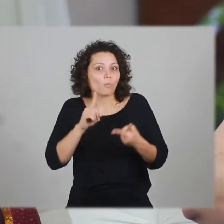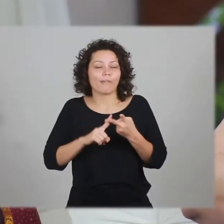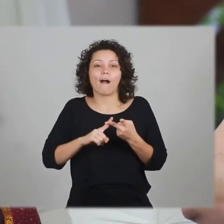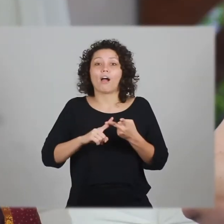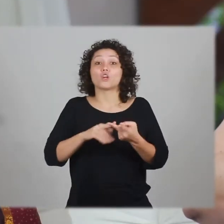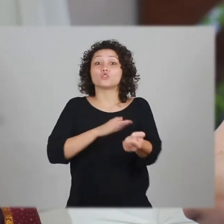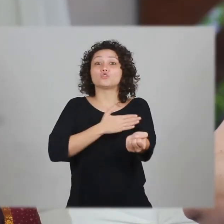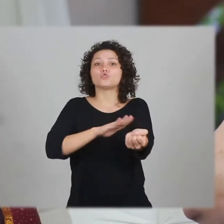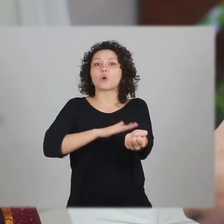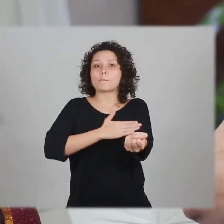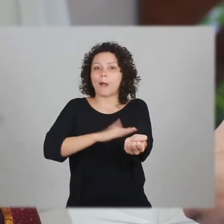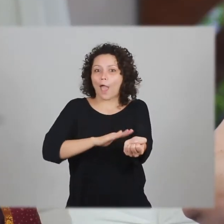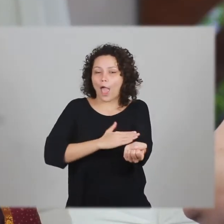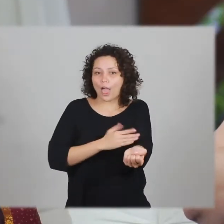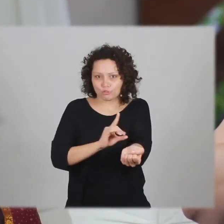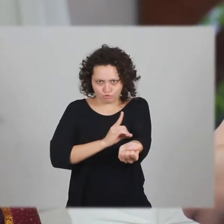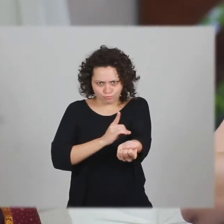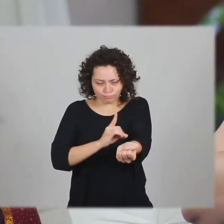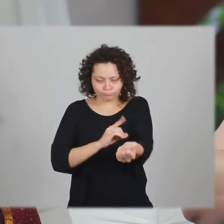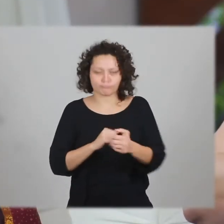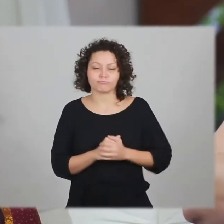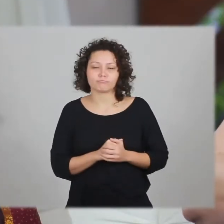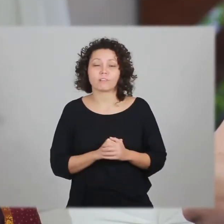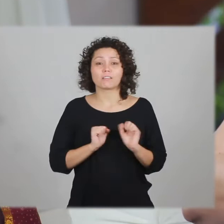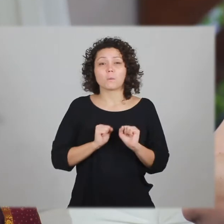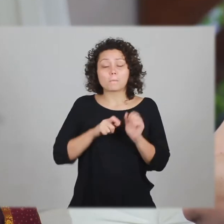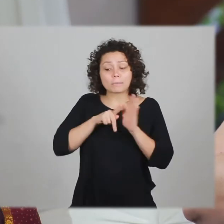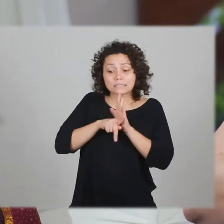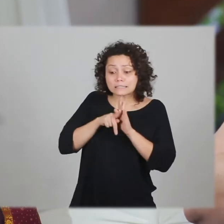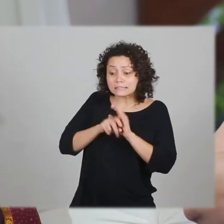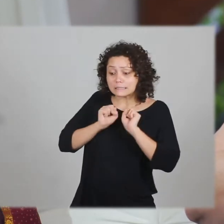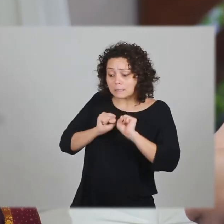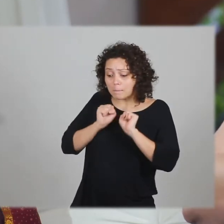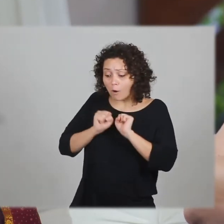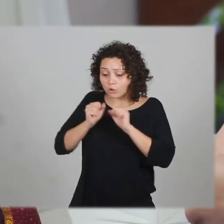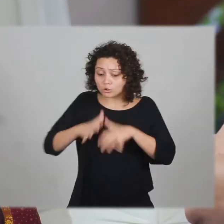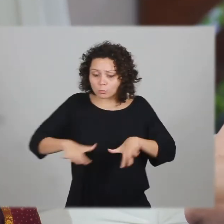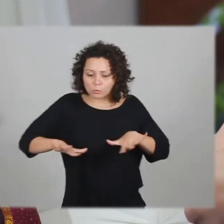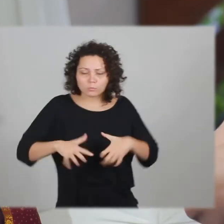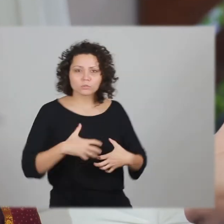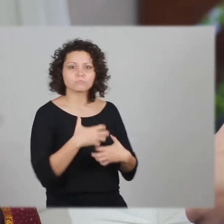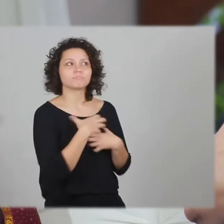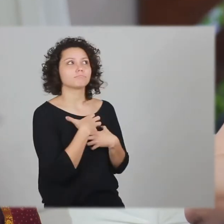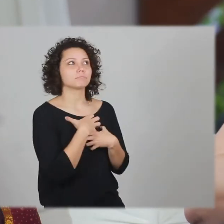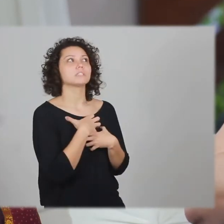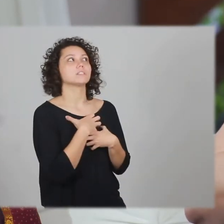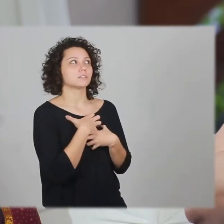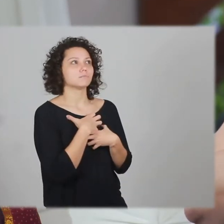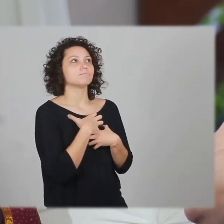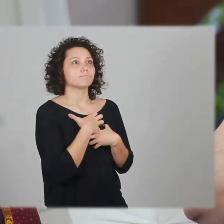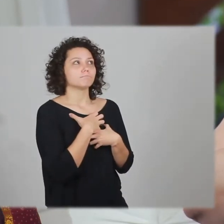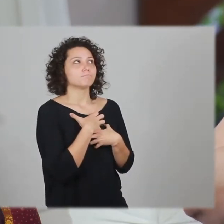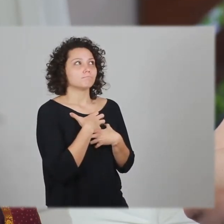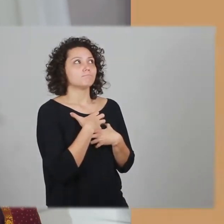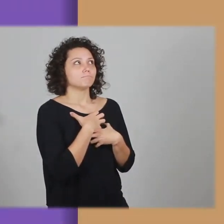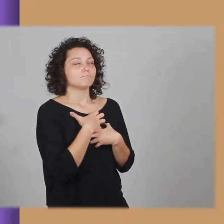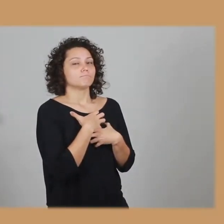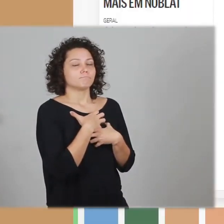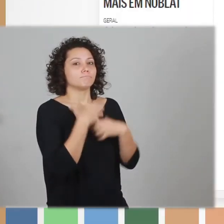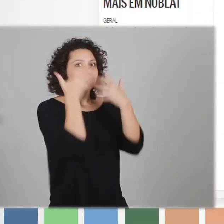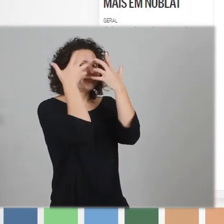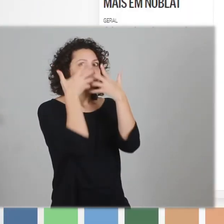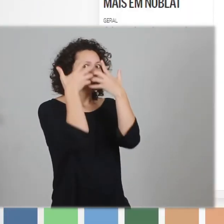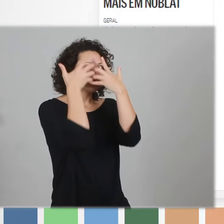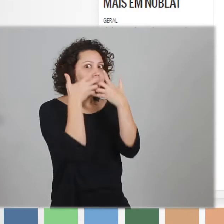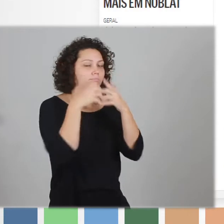uma pesquisa, a gente pode sensibilizar as pessoas através de uma reportagem com os dados dessa pesquisa, né?